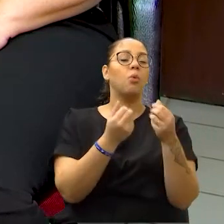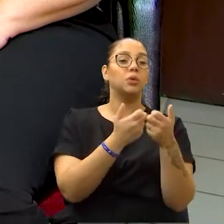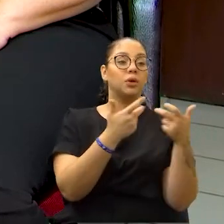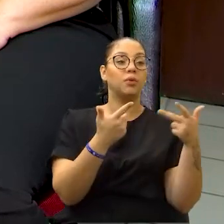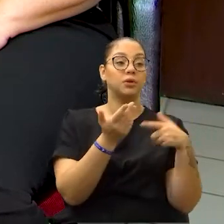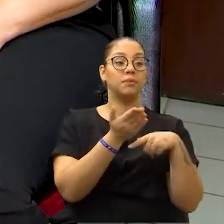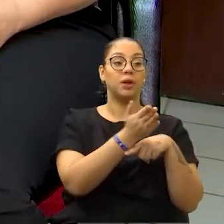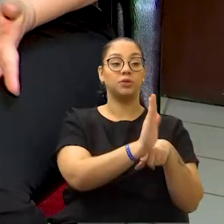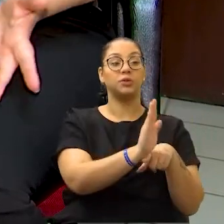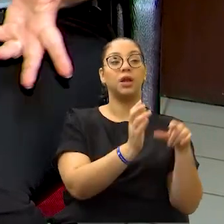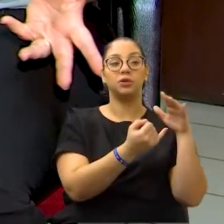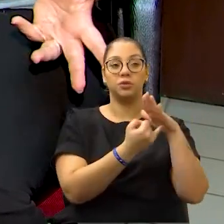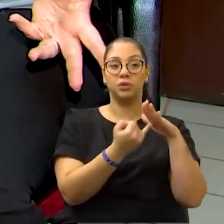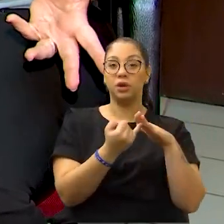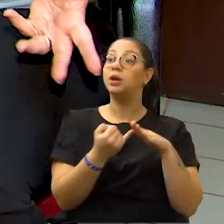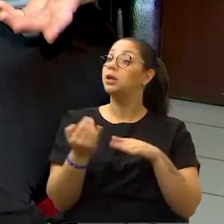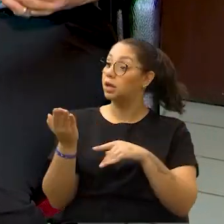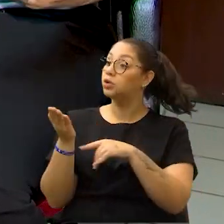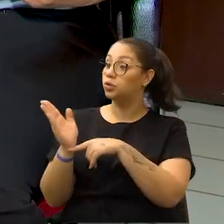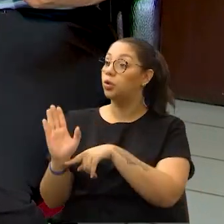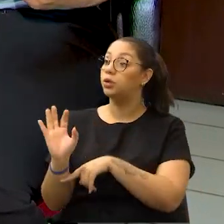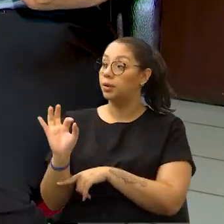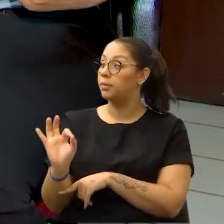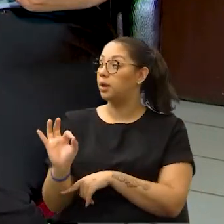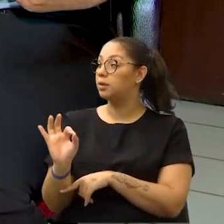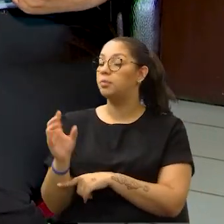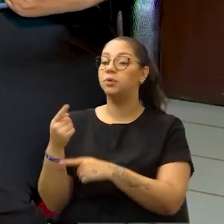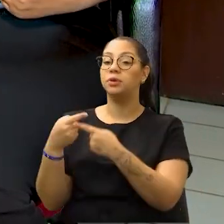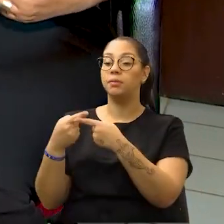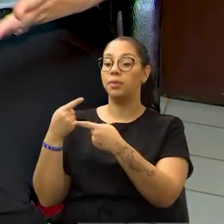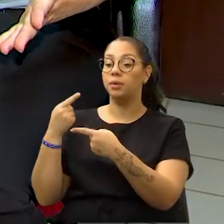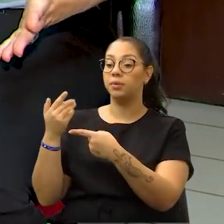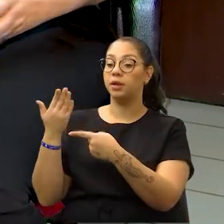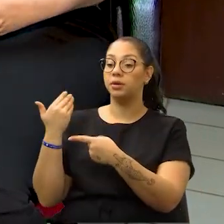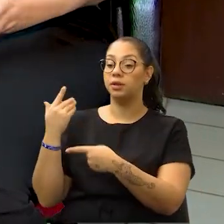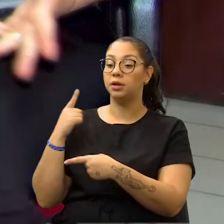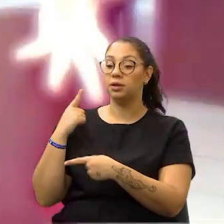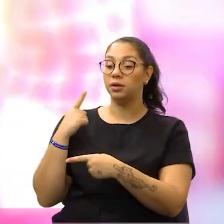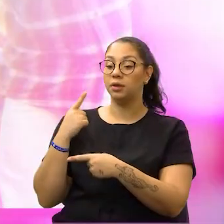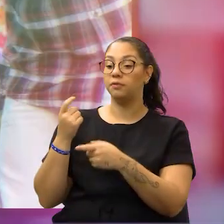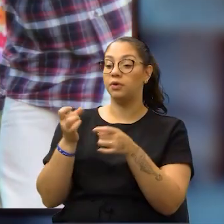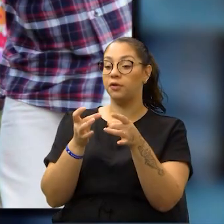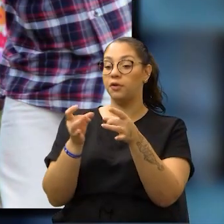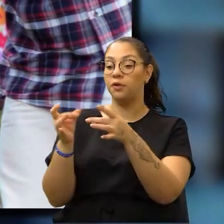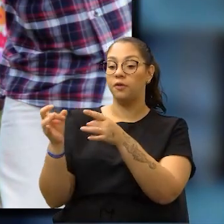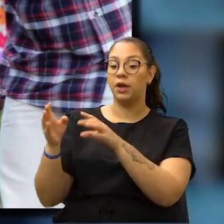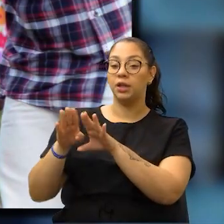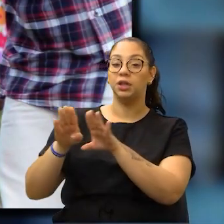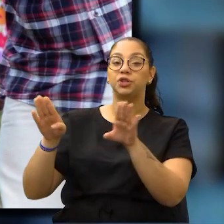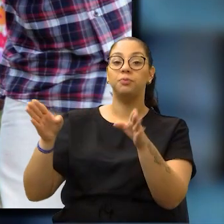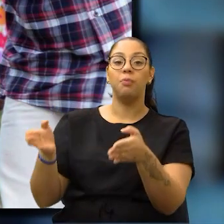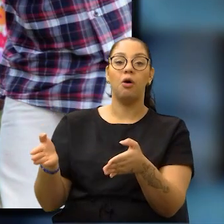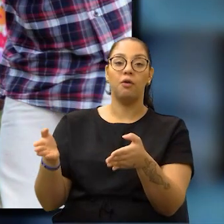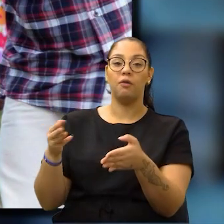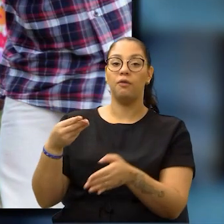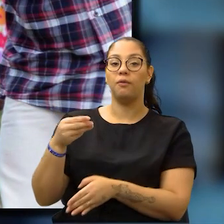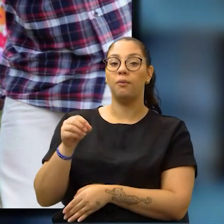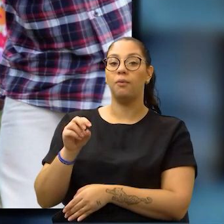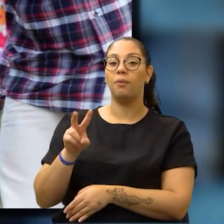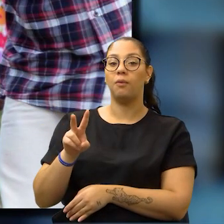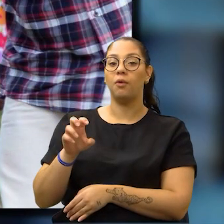ajudar a instituição. E ajuda mesmo. Semana passada a gente acabou um bazar de imóveis. Então a gente recebe as